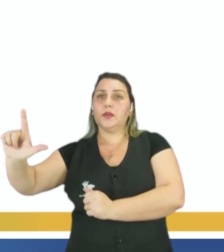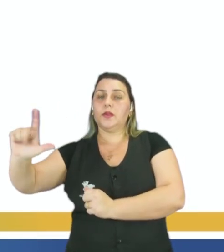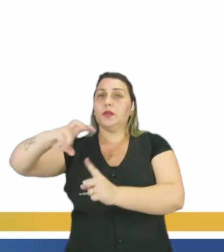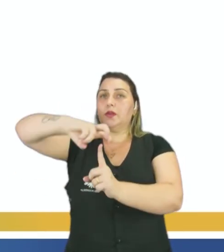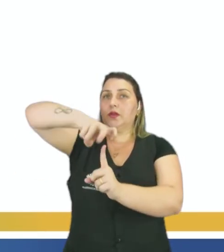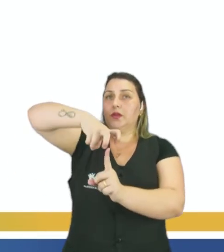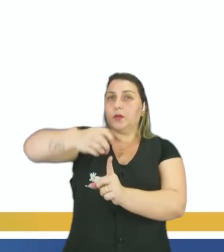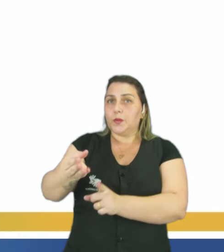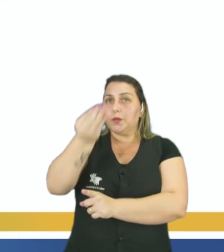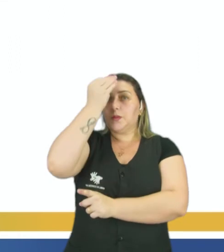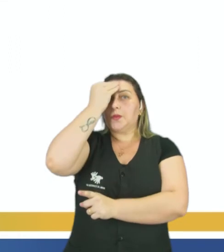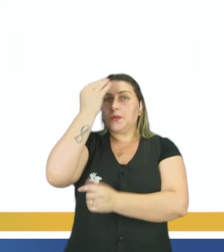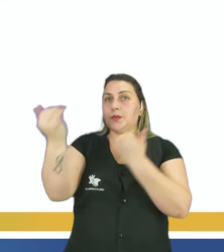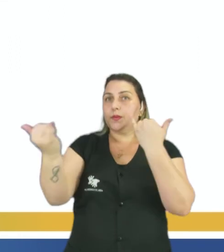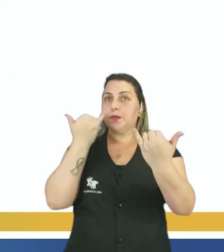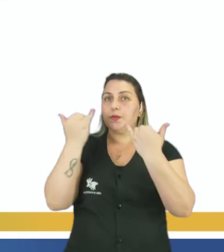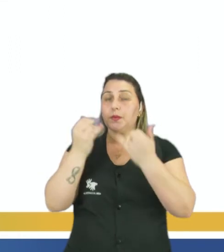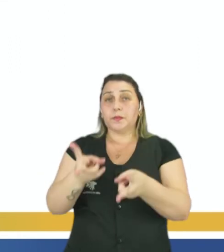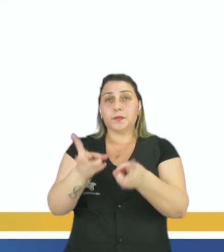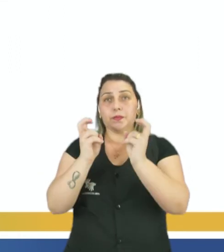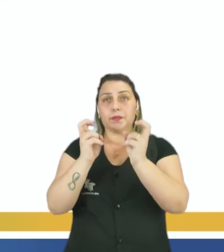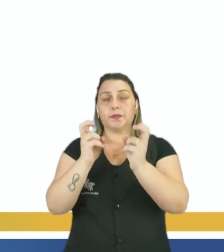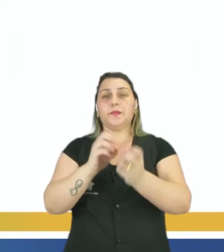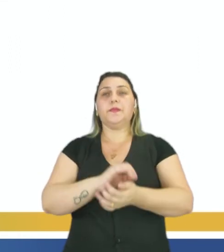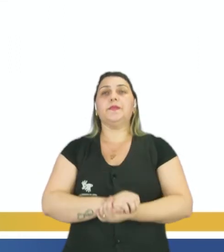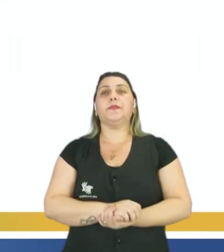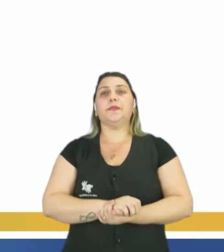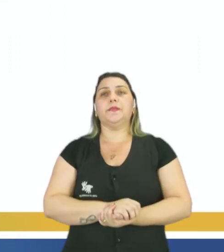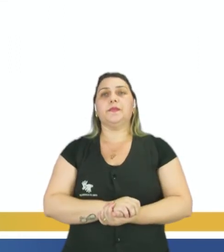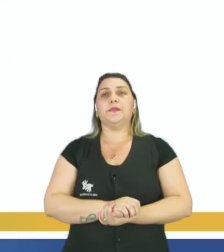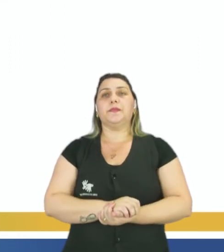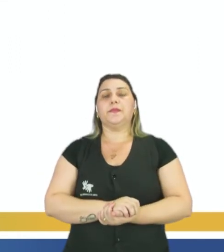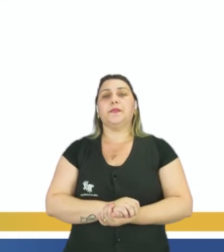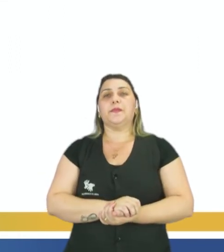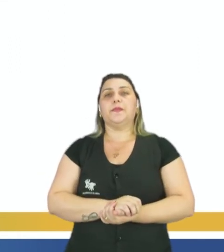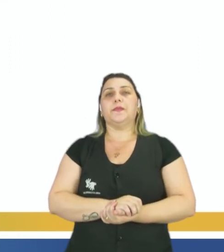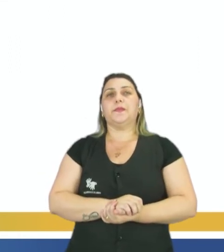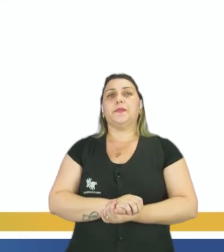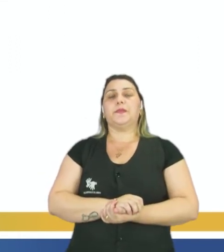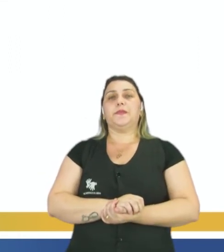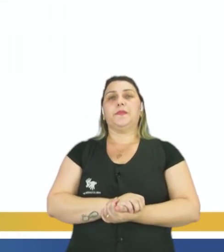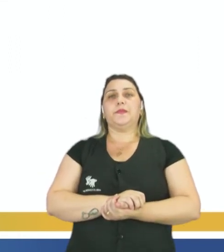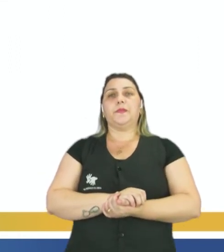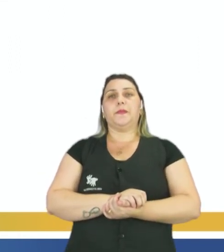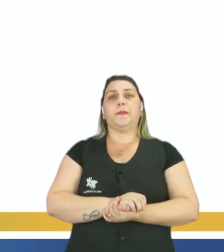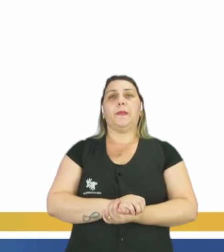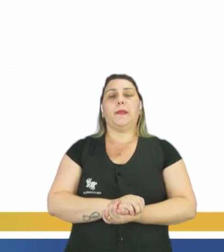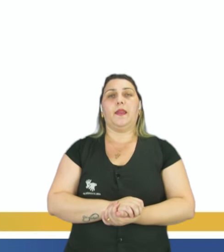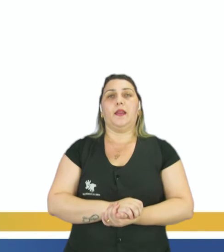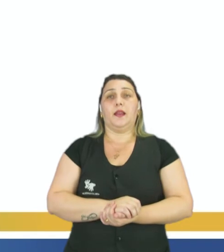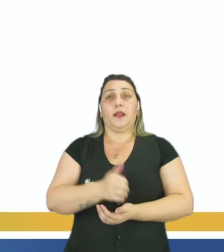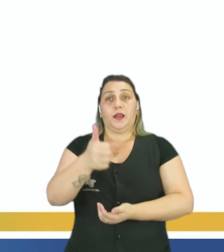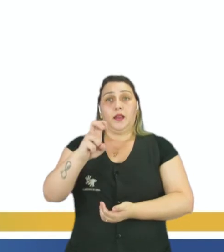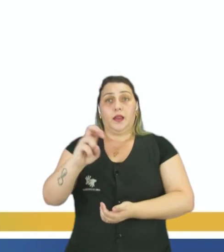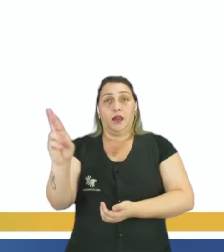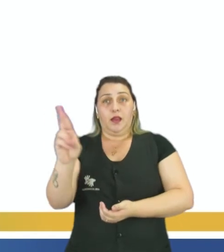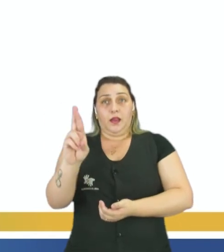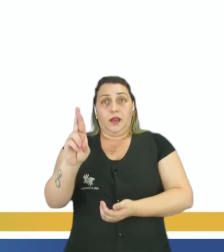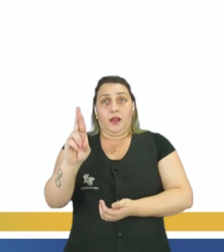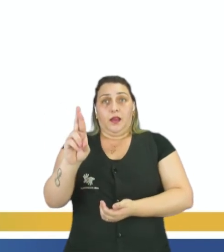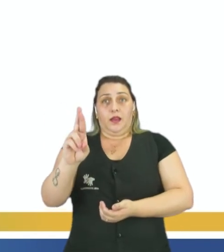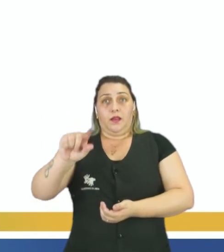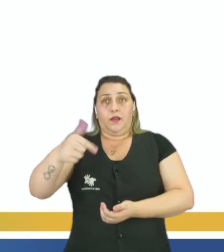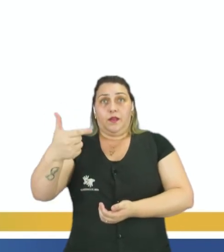Então, guardem essa informação. Percebam aí que como R$ 15,20